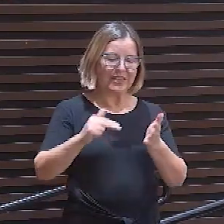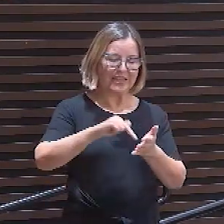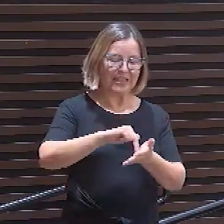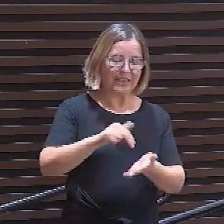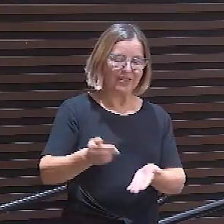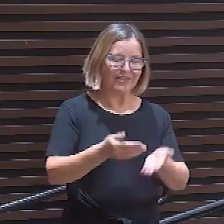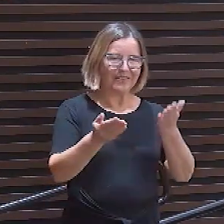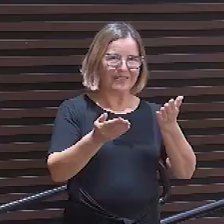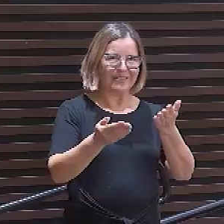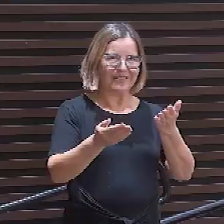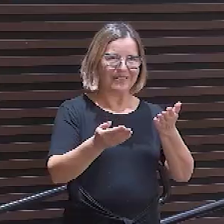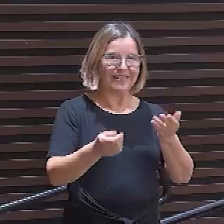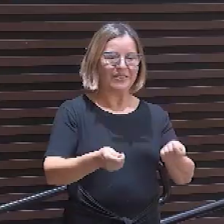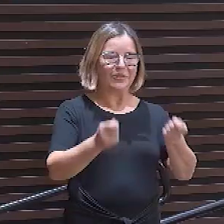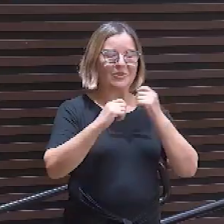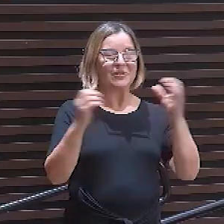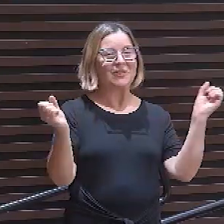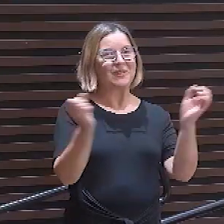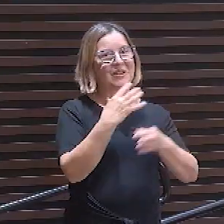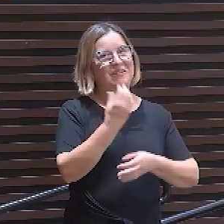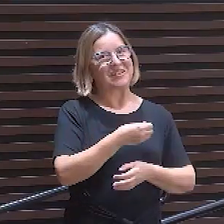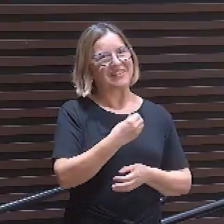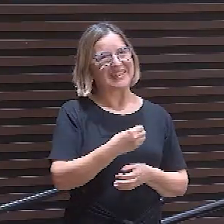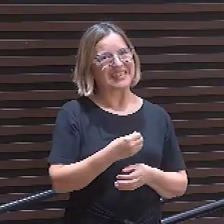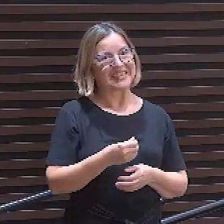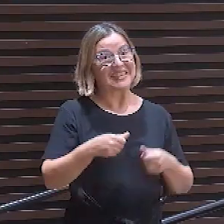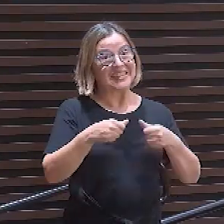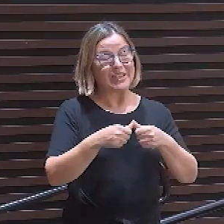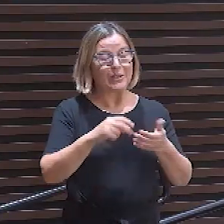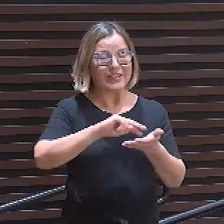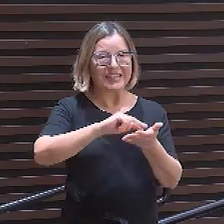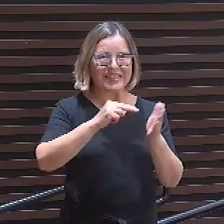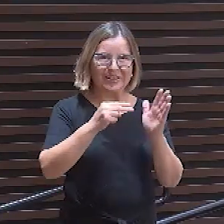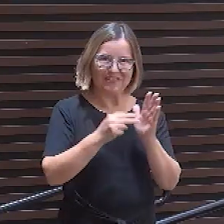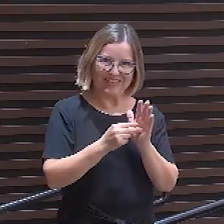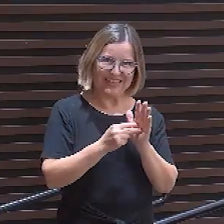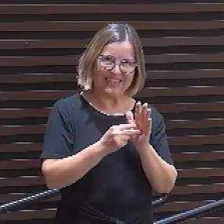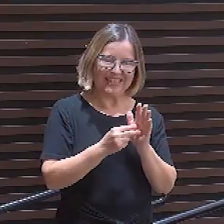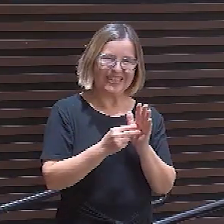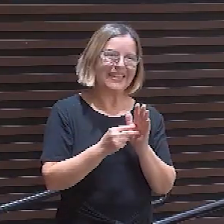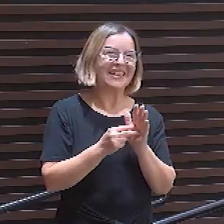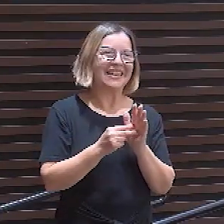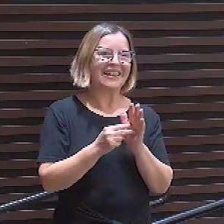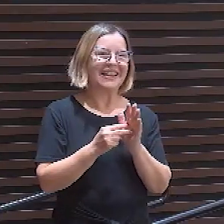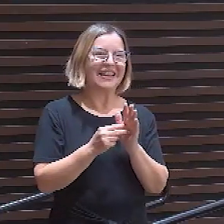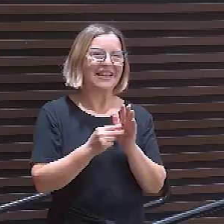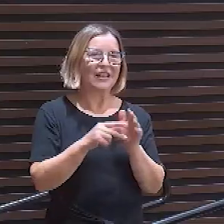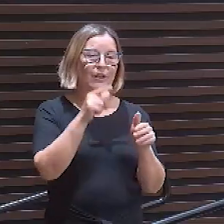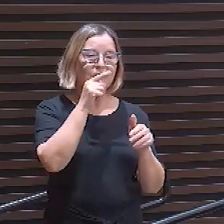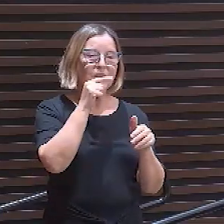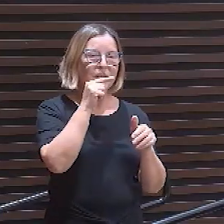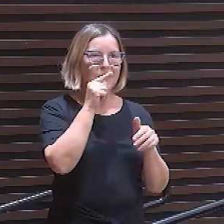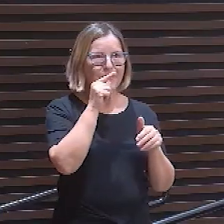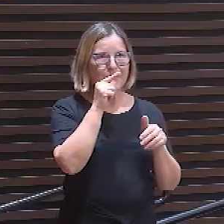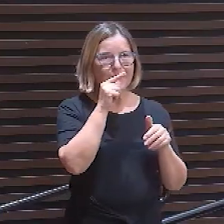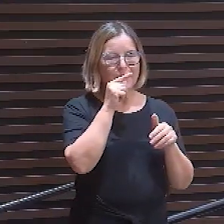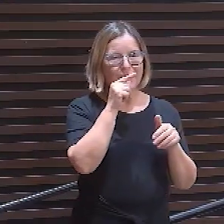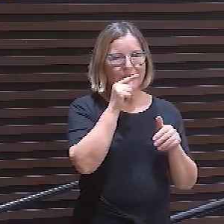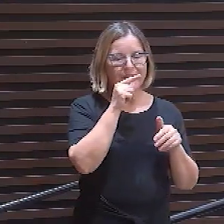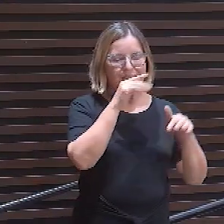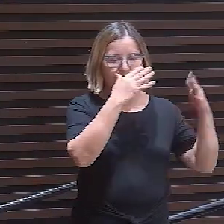com nova vida. Isto é que significa o Mar Vermelho na